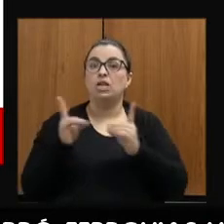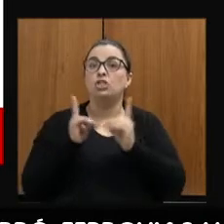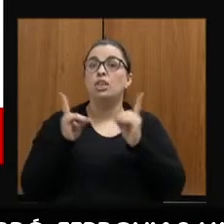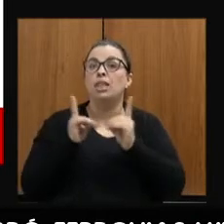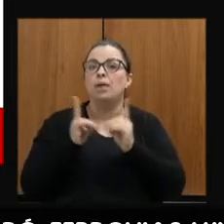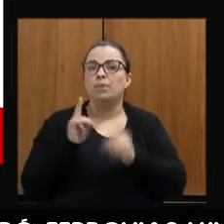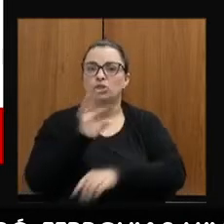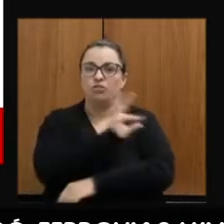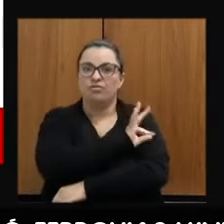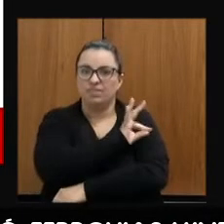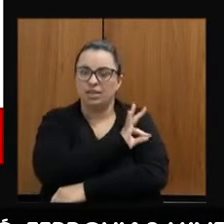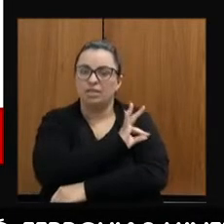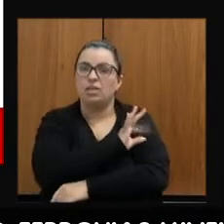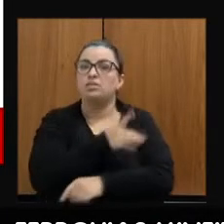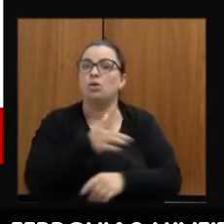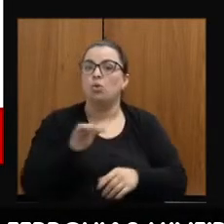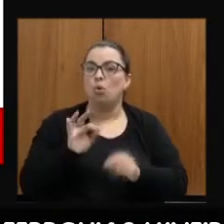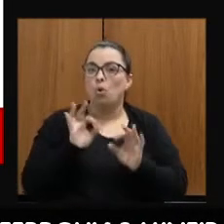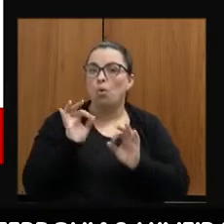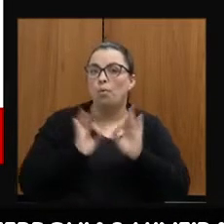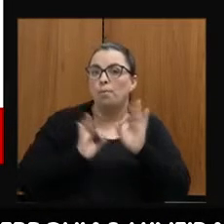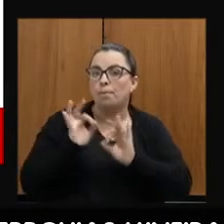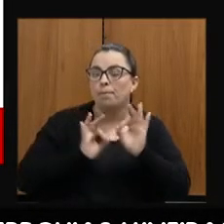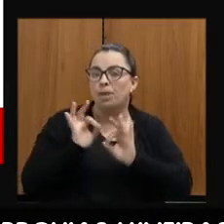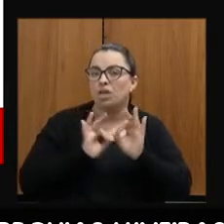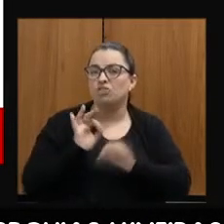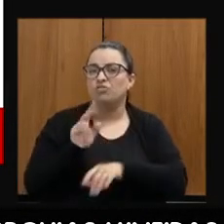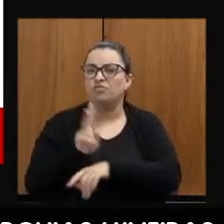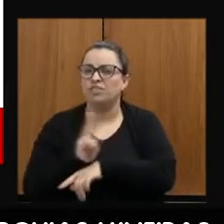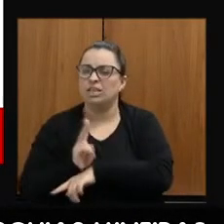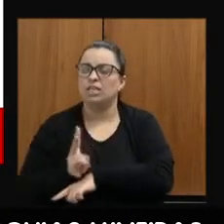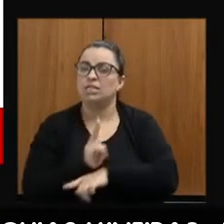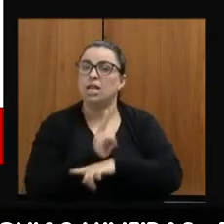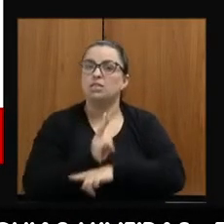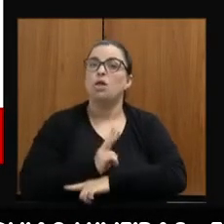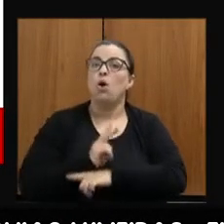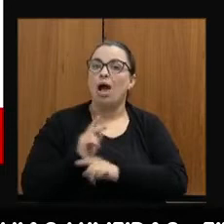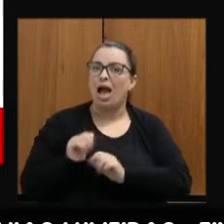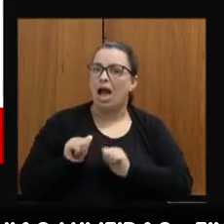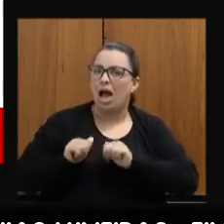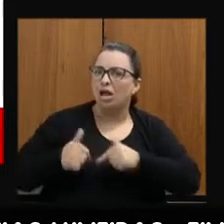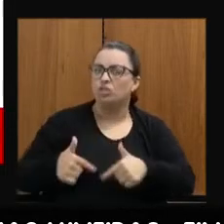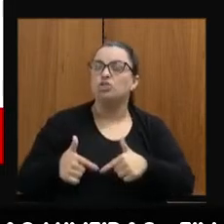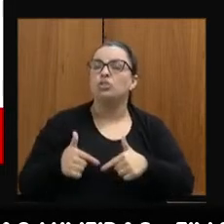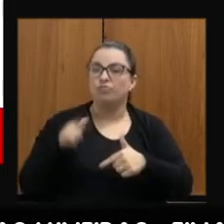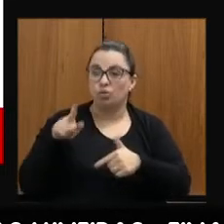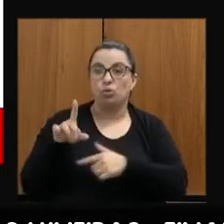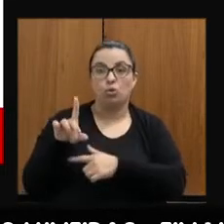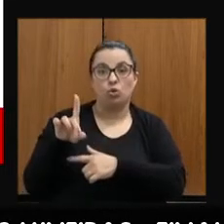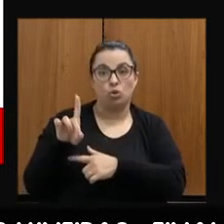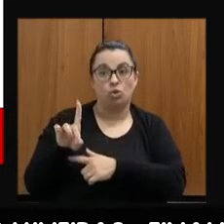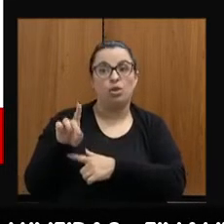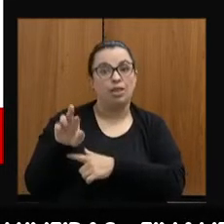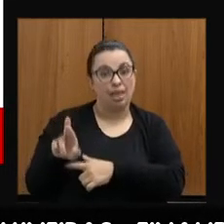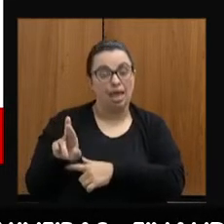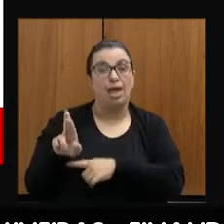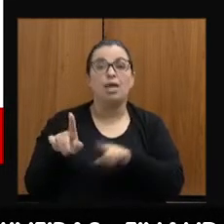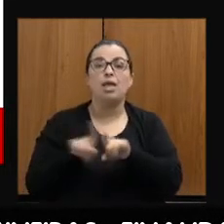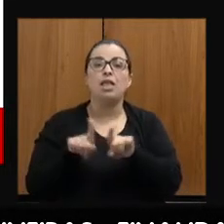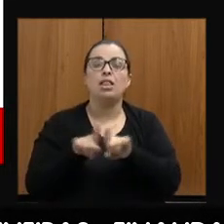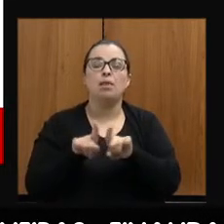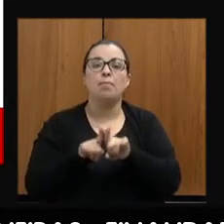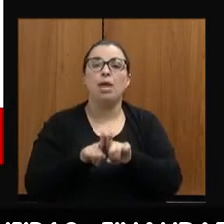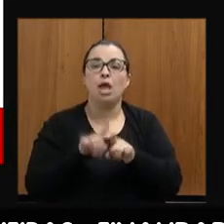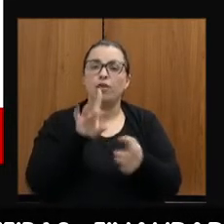fiscalização complantix fiscalização proativa por parte do nosso Dr e formalização de